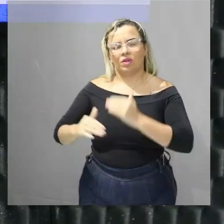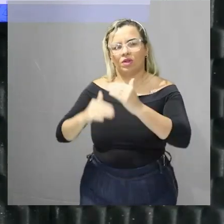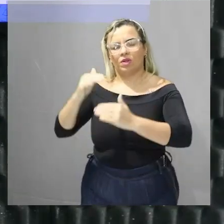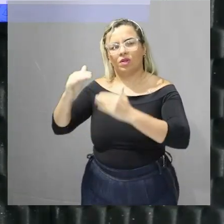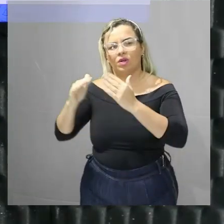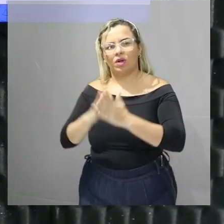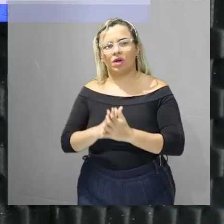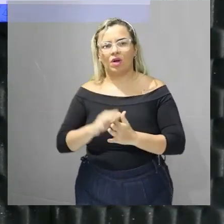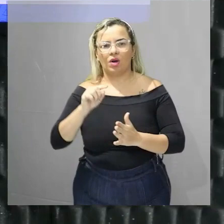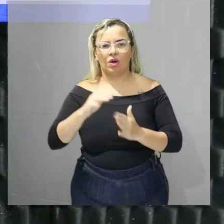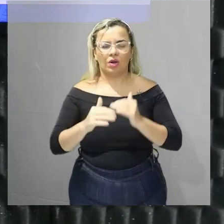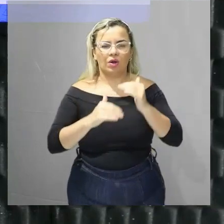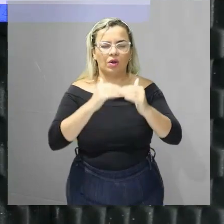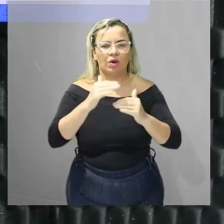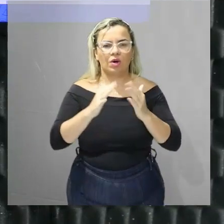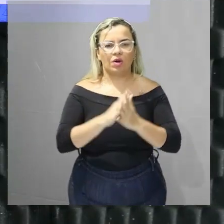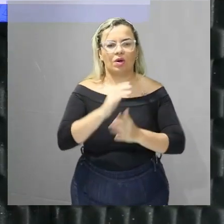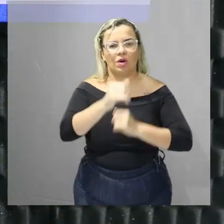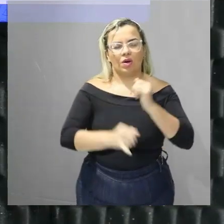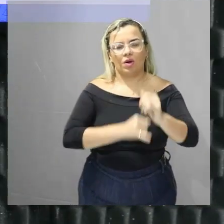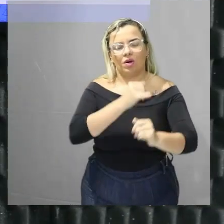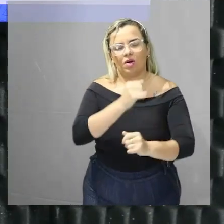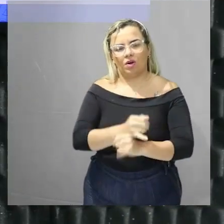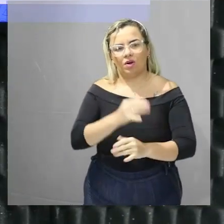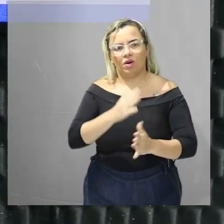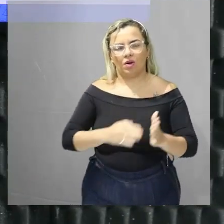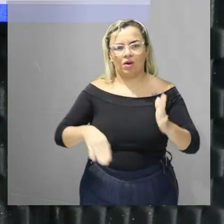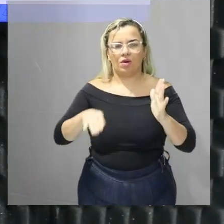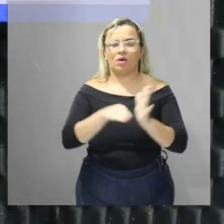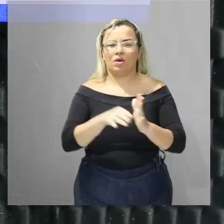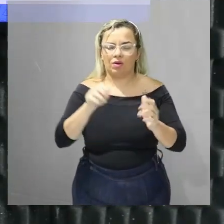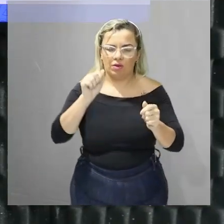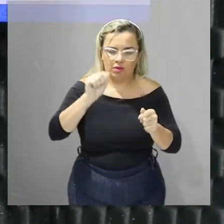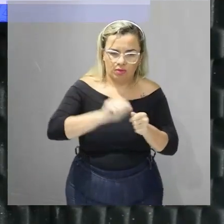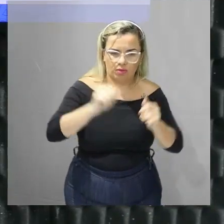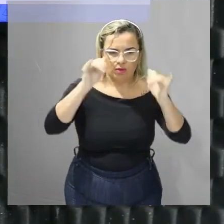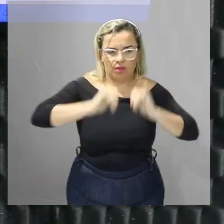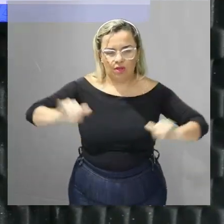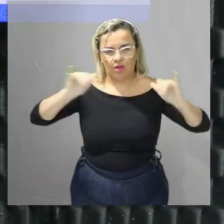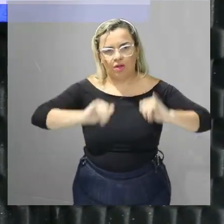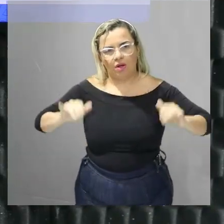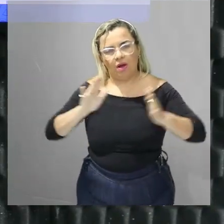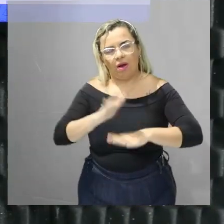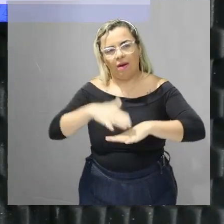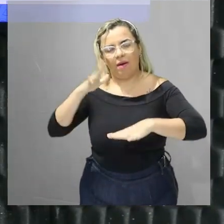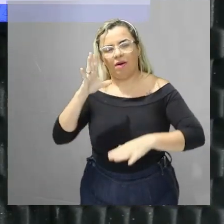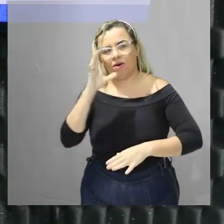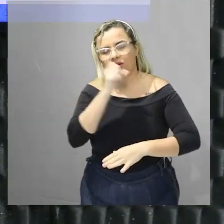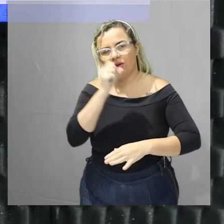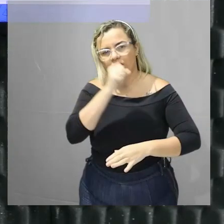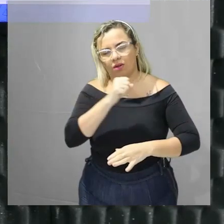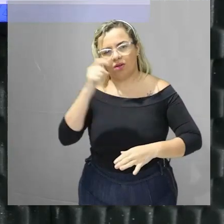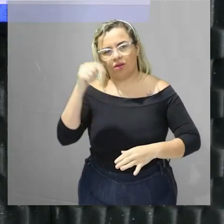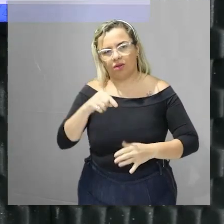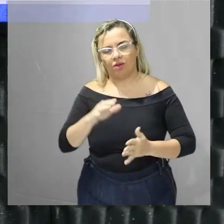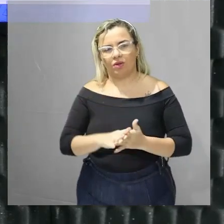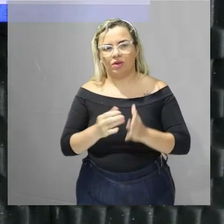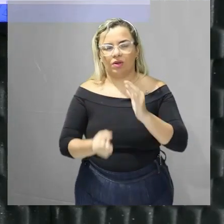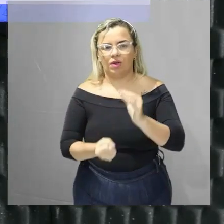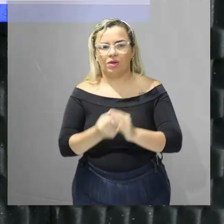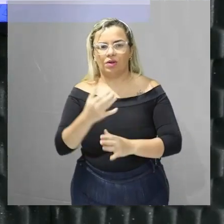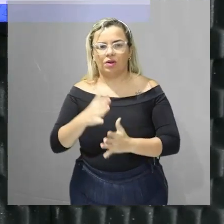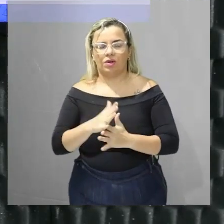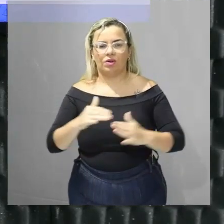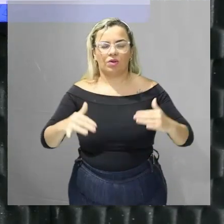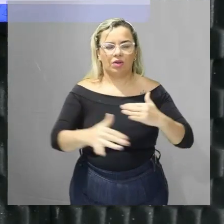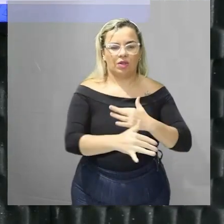da internet, que quer queira, quer não, vai chegar, vai fazer com que as informações cheguem mais rapidamente, algo que surge, por exemplo, num grande